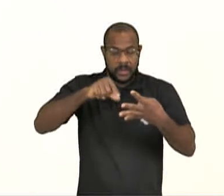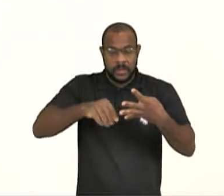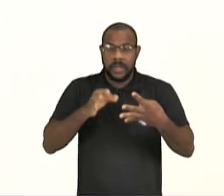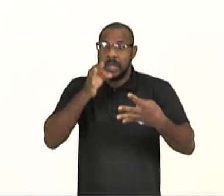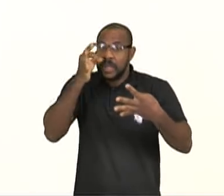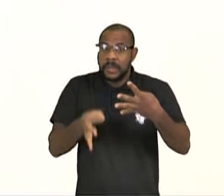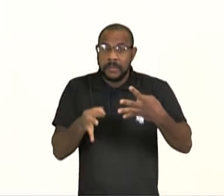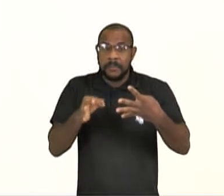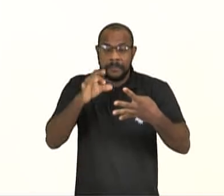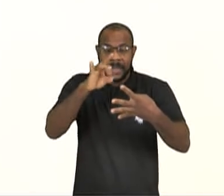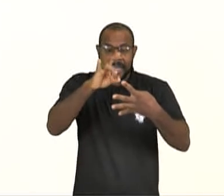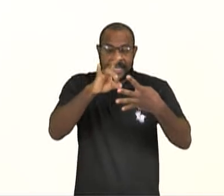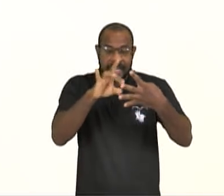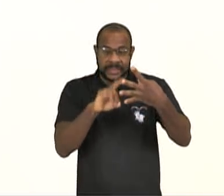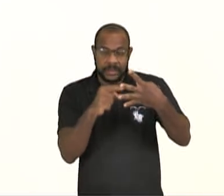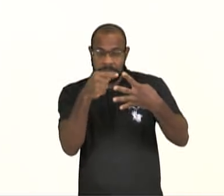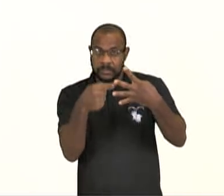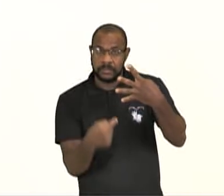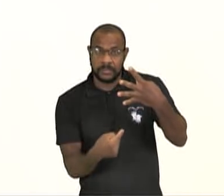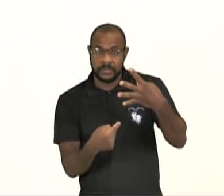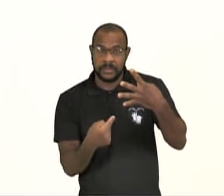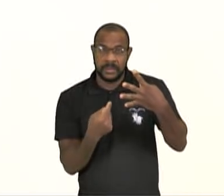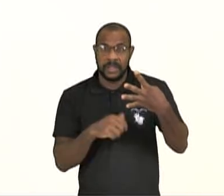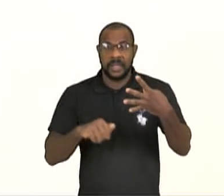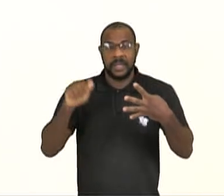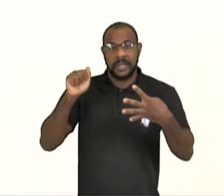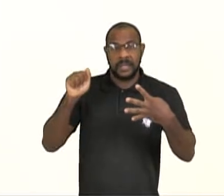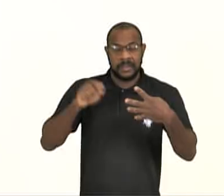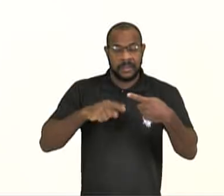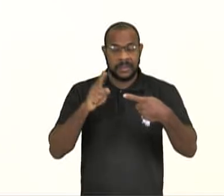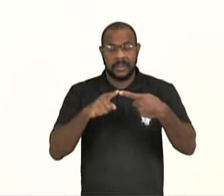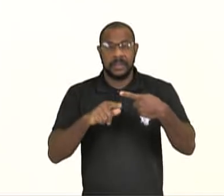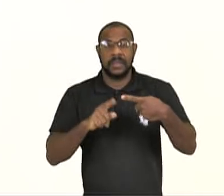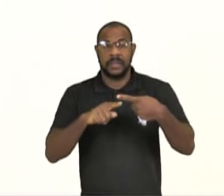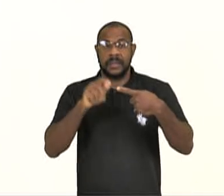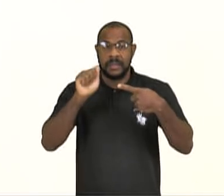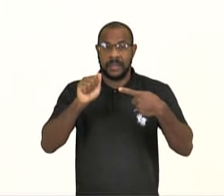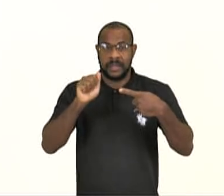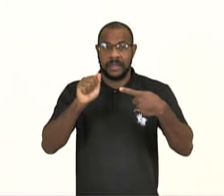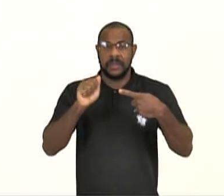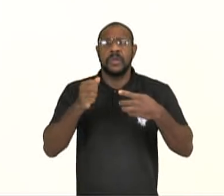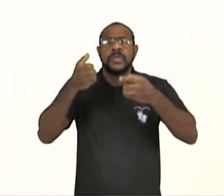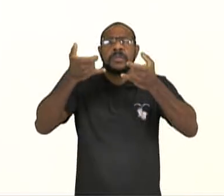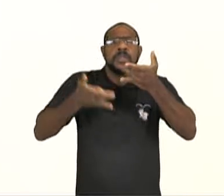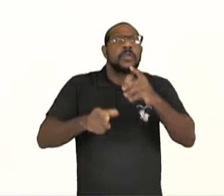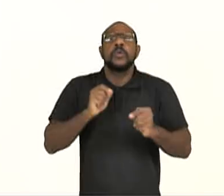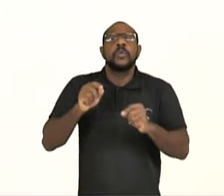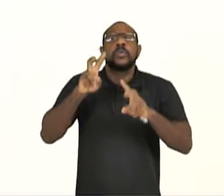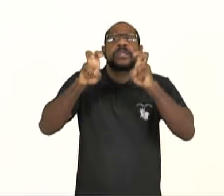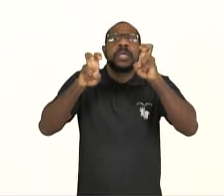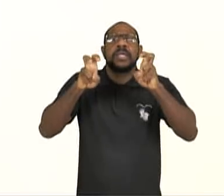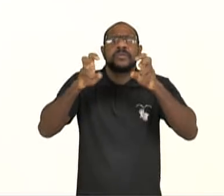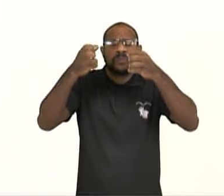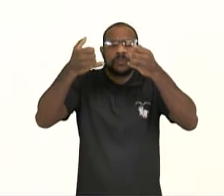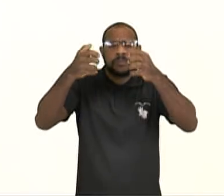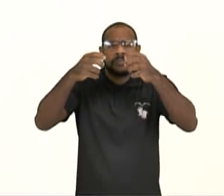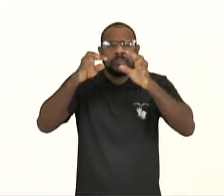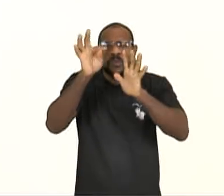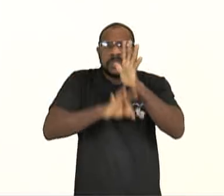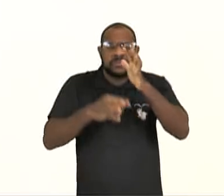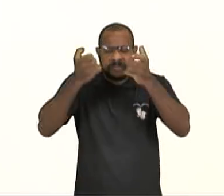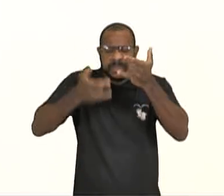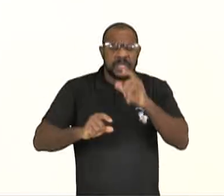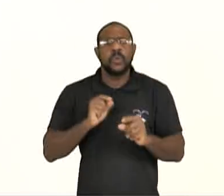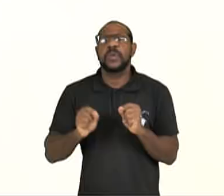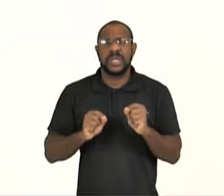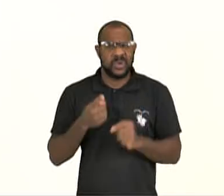para cada questão. Olha lá. Letra A. Sobre o que fala o texto? O texto está me falando sobre os